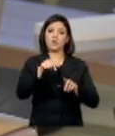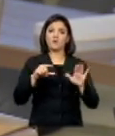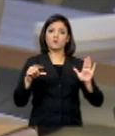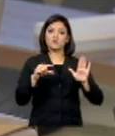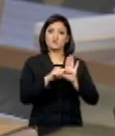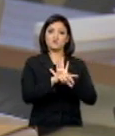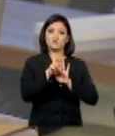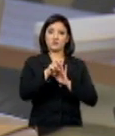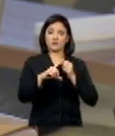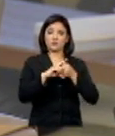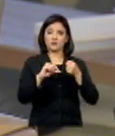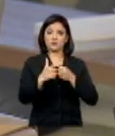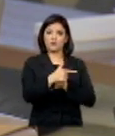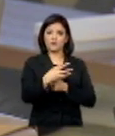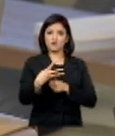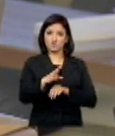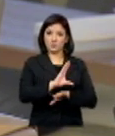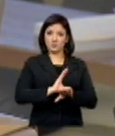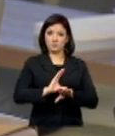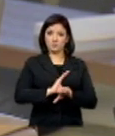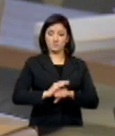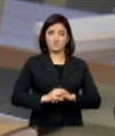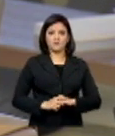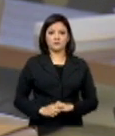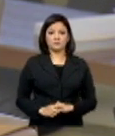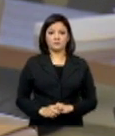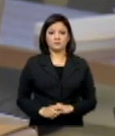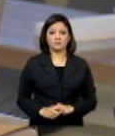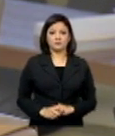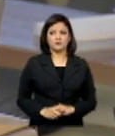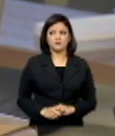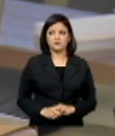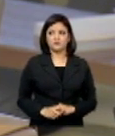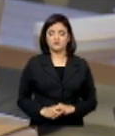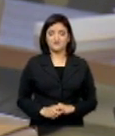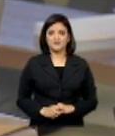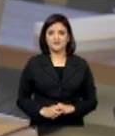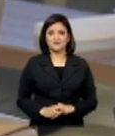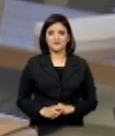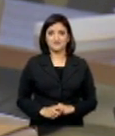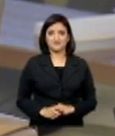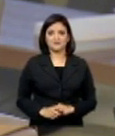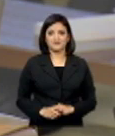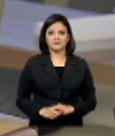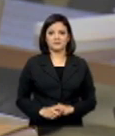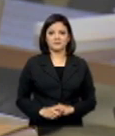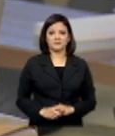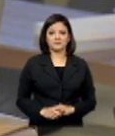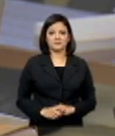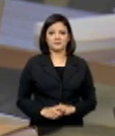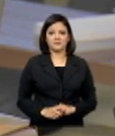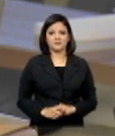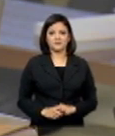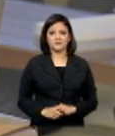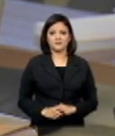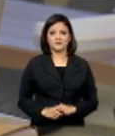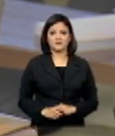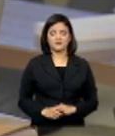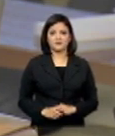24 da constituição e à tarefa de